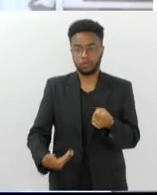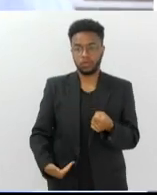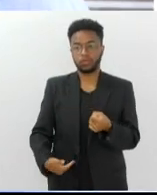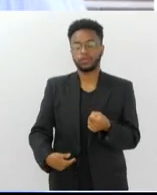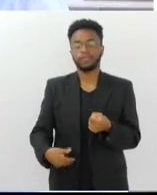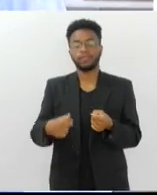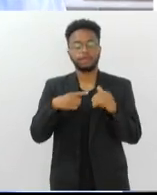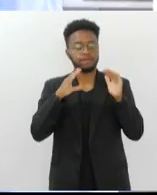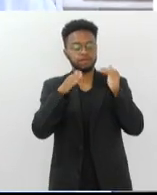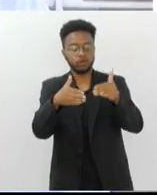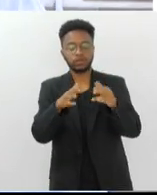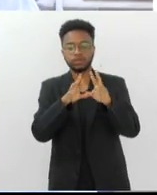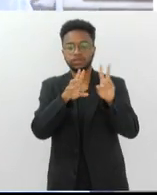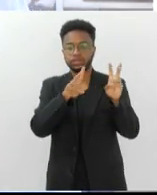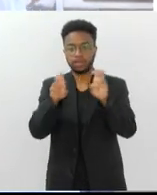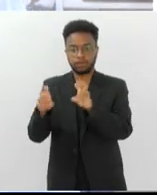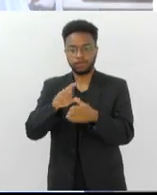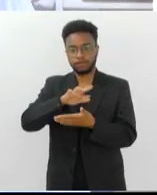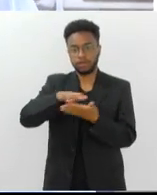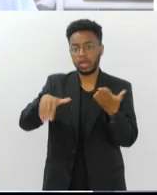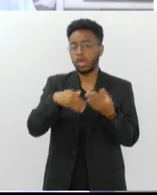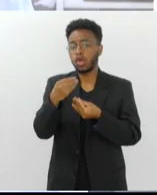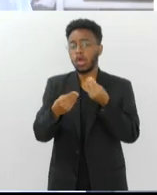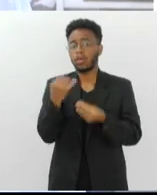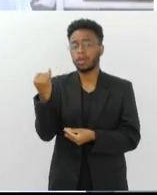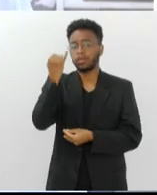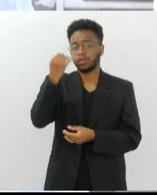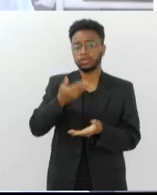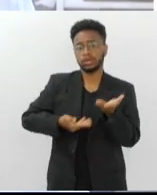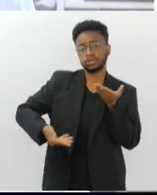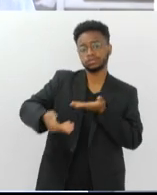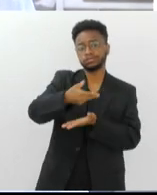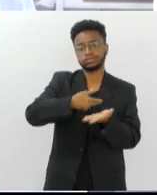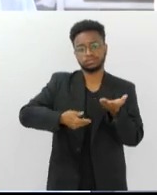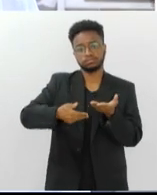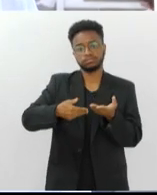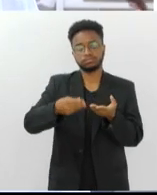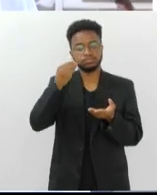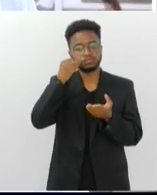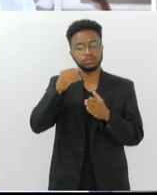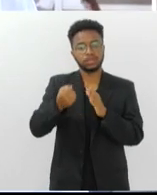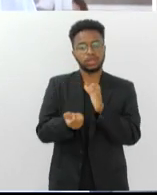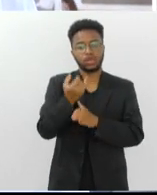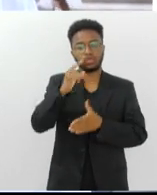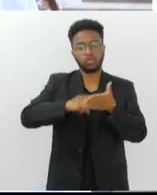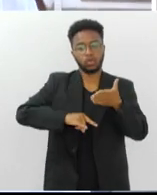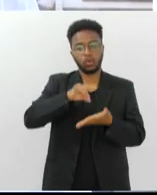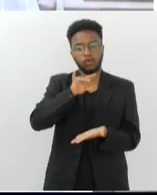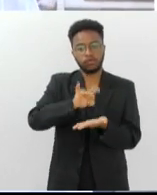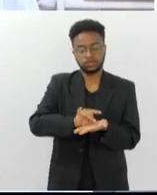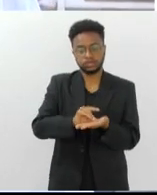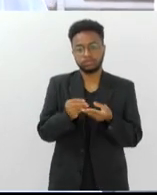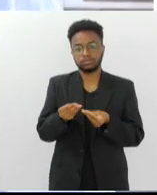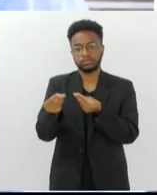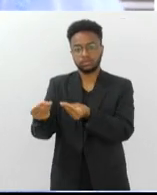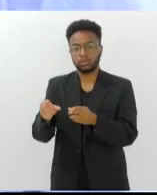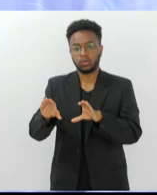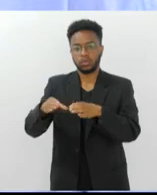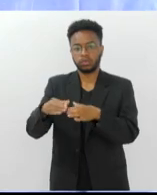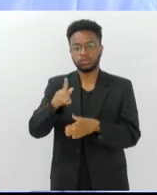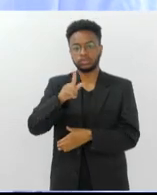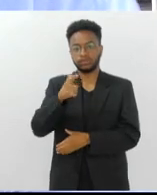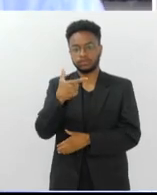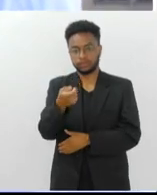temas. Qual a importância dessa interlocução para o debate, que será a formulação desse documento oficial que será entregue à cúpula do G20? Sim, exatamente.